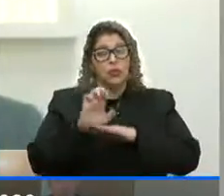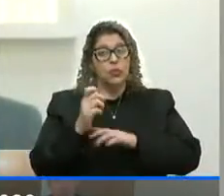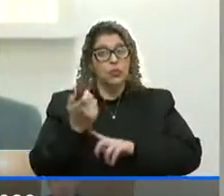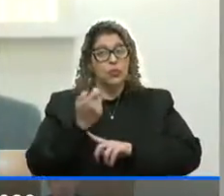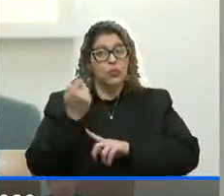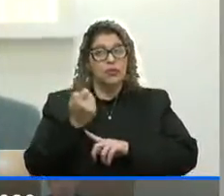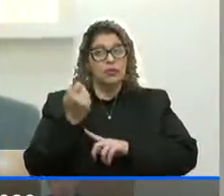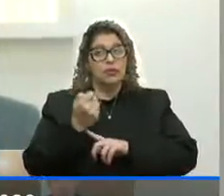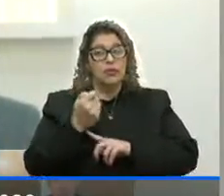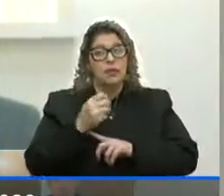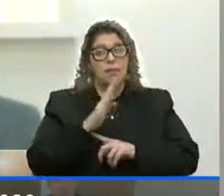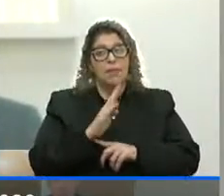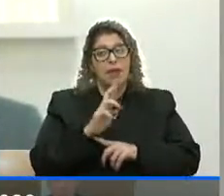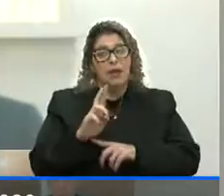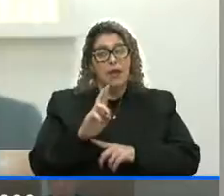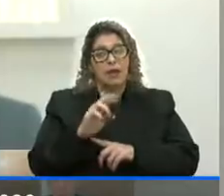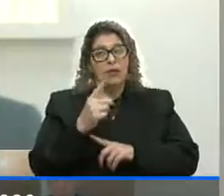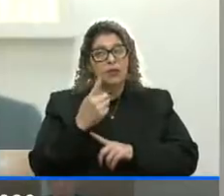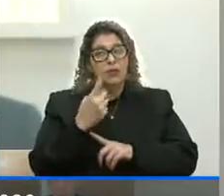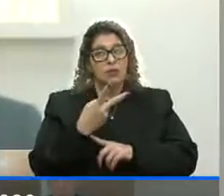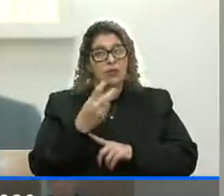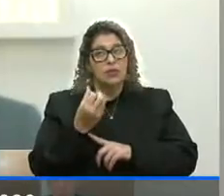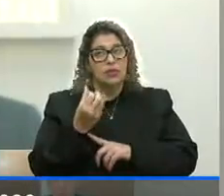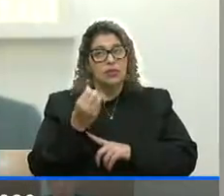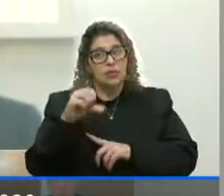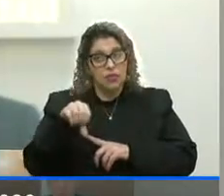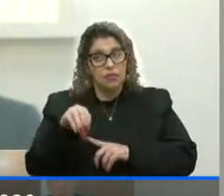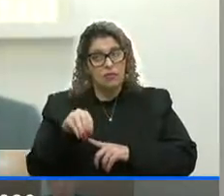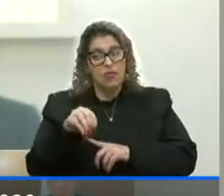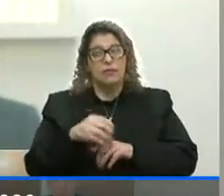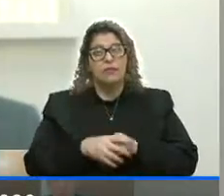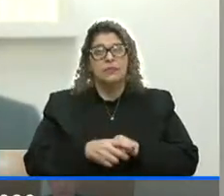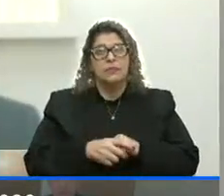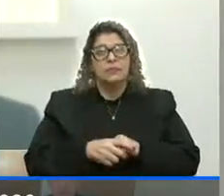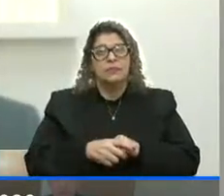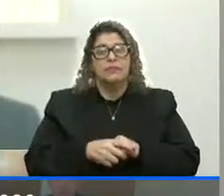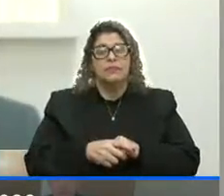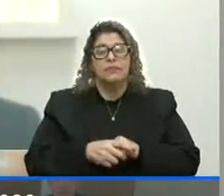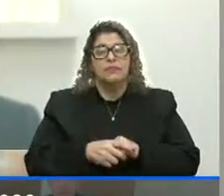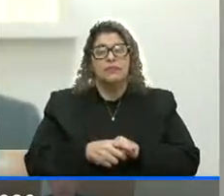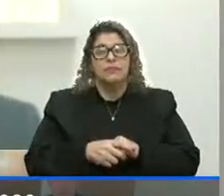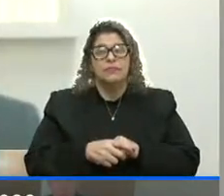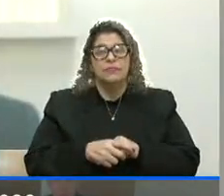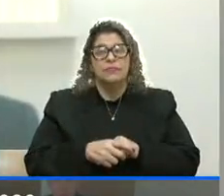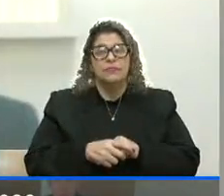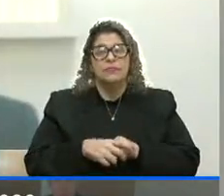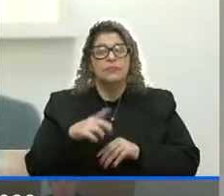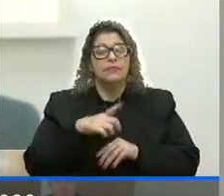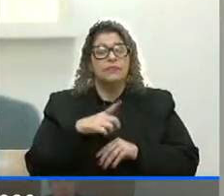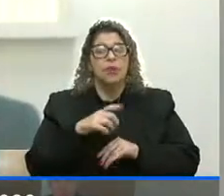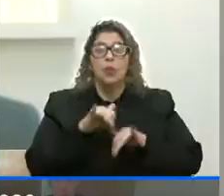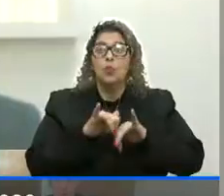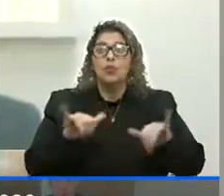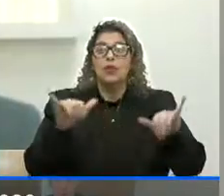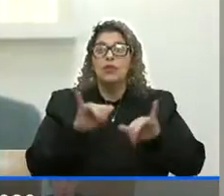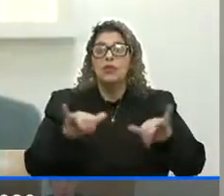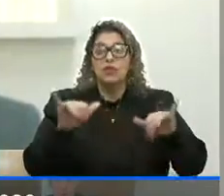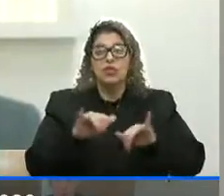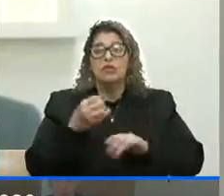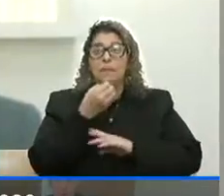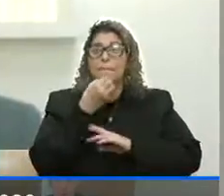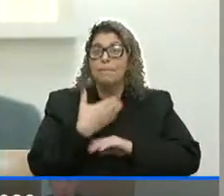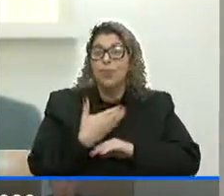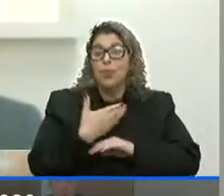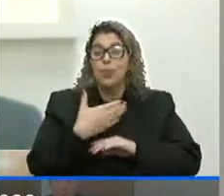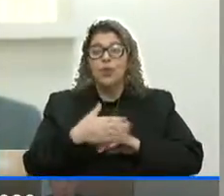ali a BR-290. Então, é uma notícia que eu gostaria de dividir com os colegas deputados e deputadas, como uma notícia positiva em